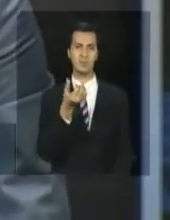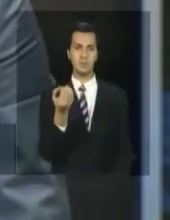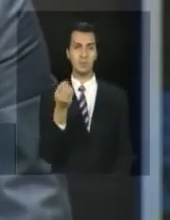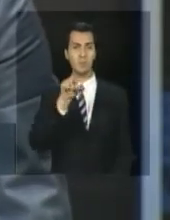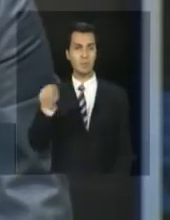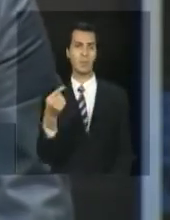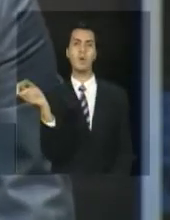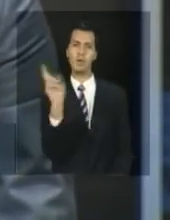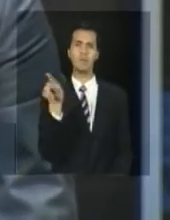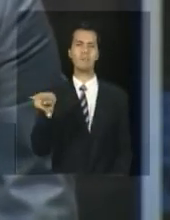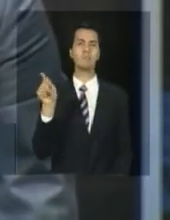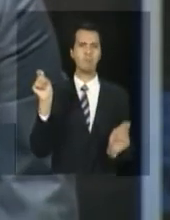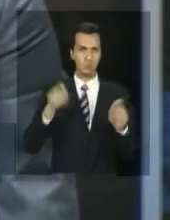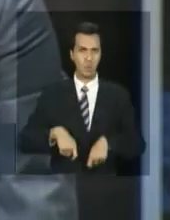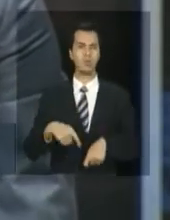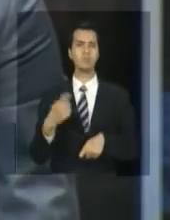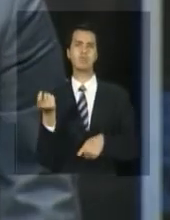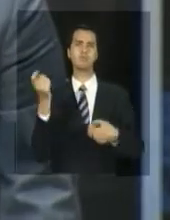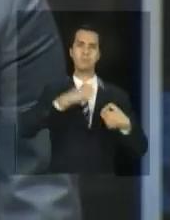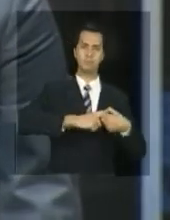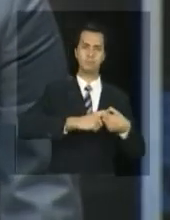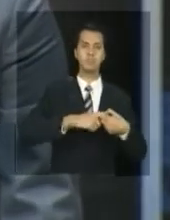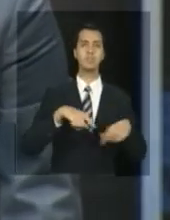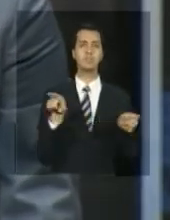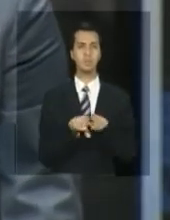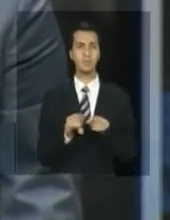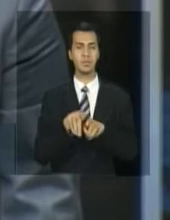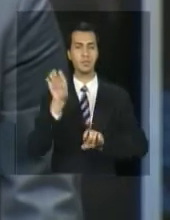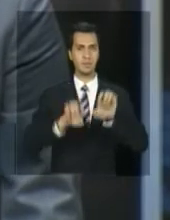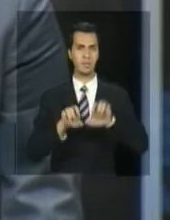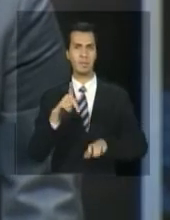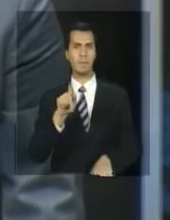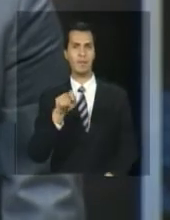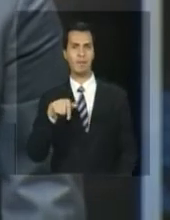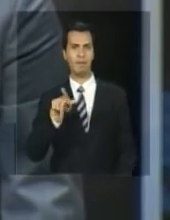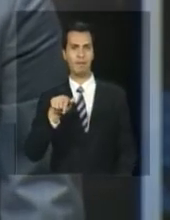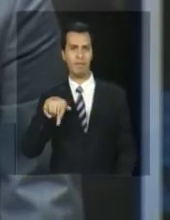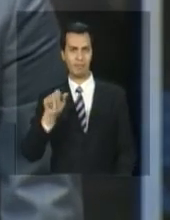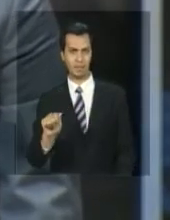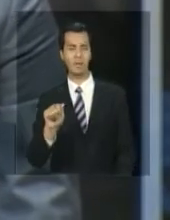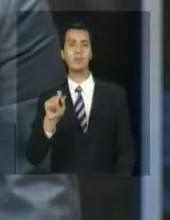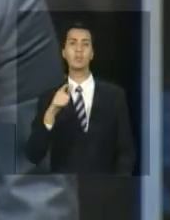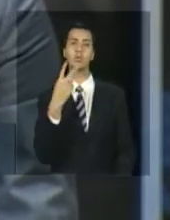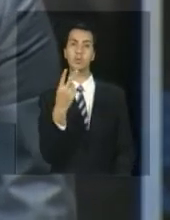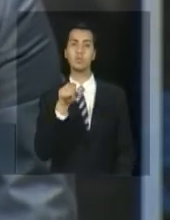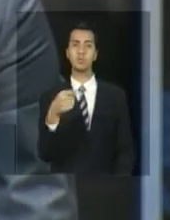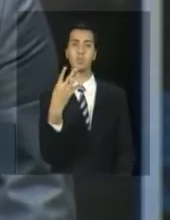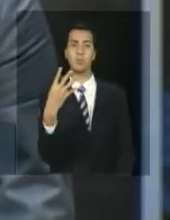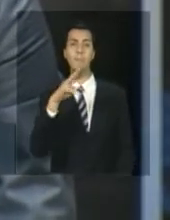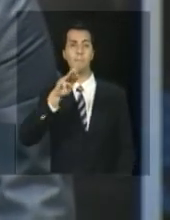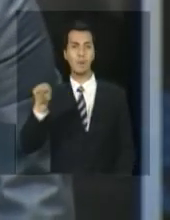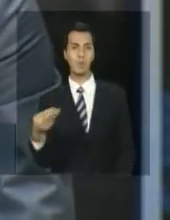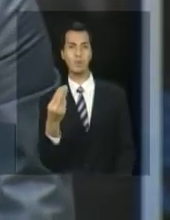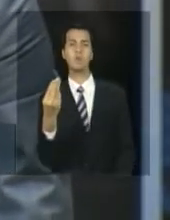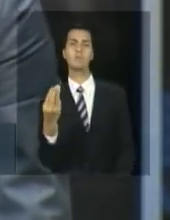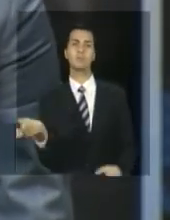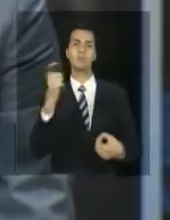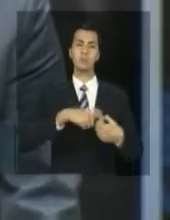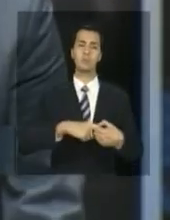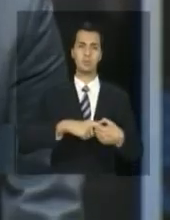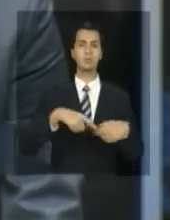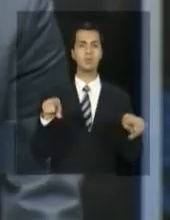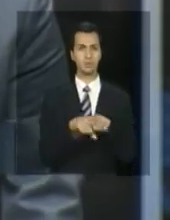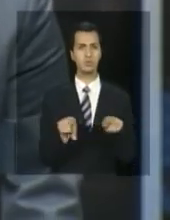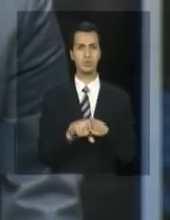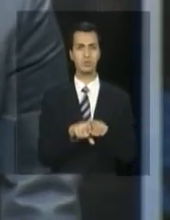as pequenas empresas, de 2,4 milhões para 3,6 milhões. Para